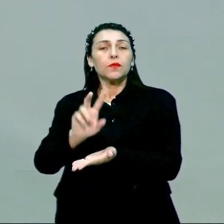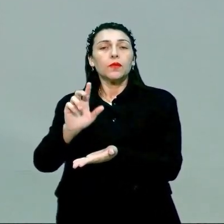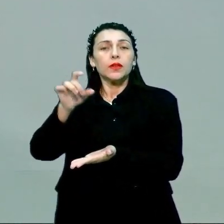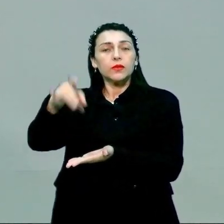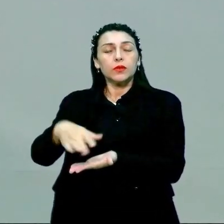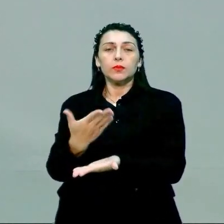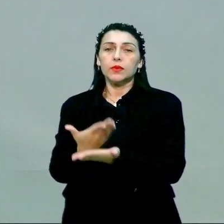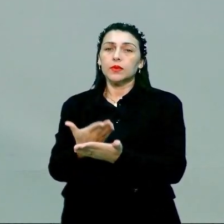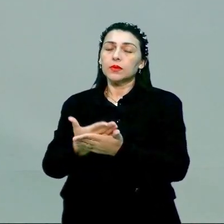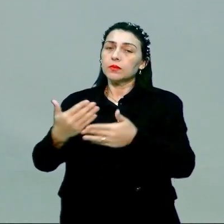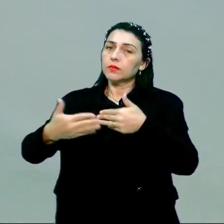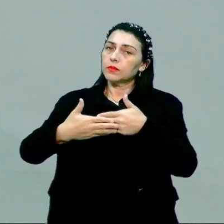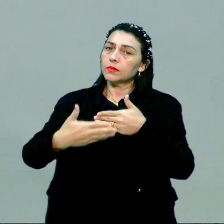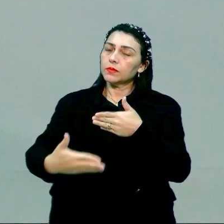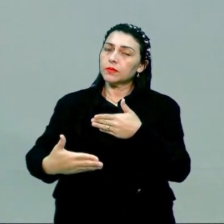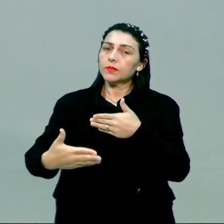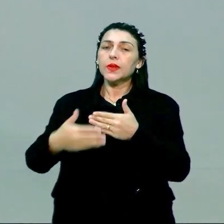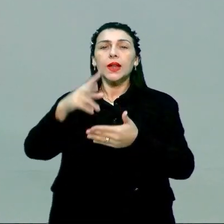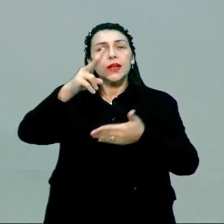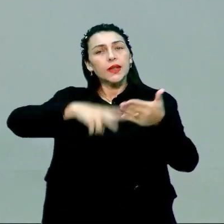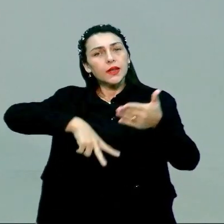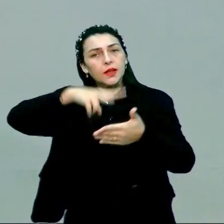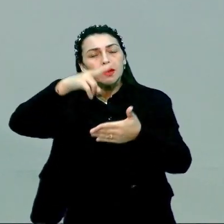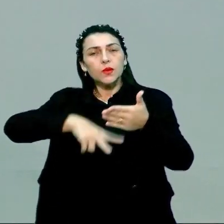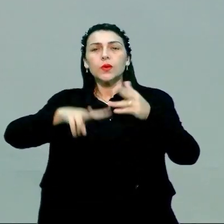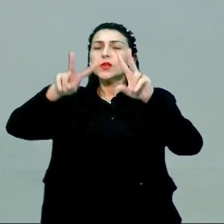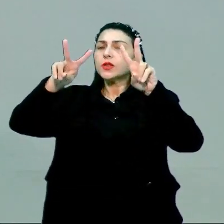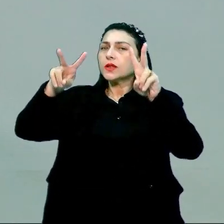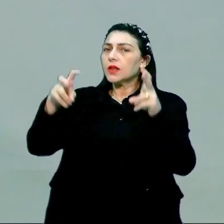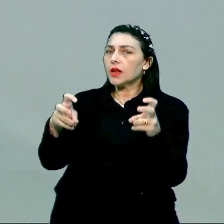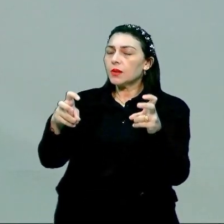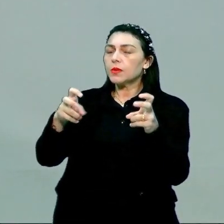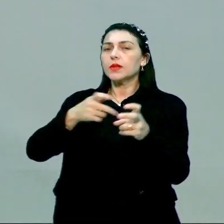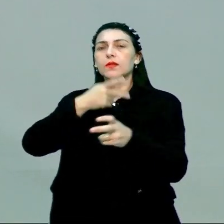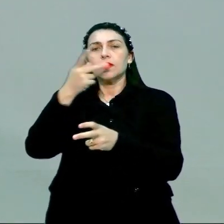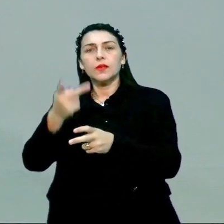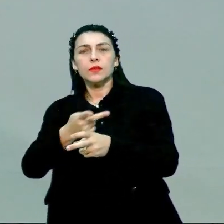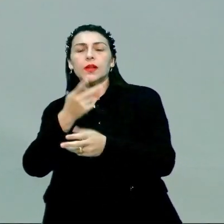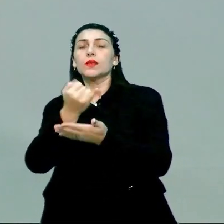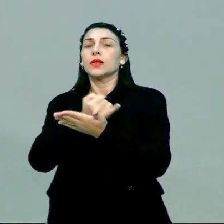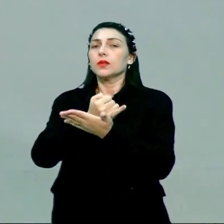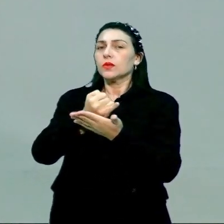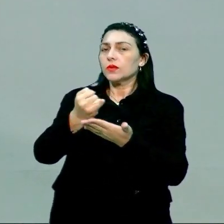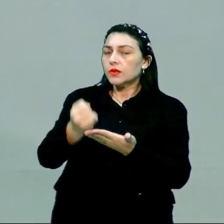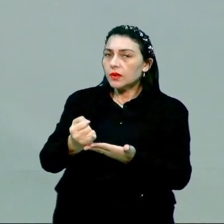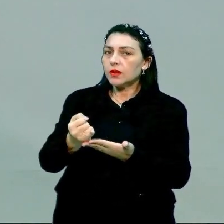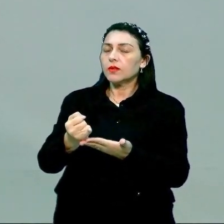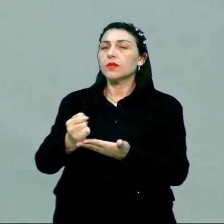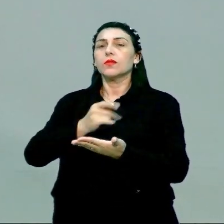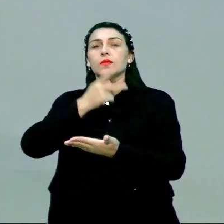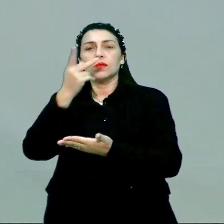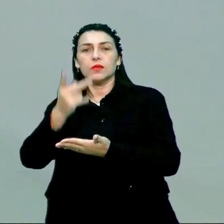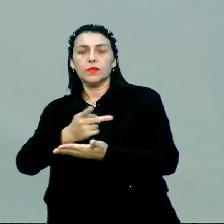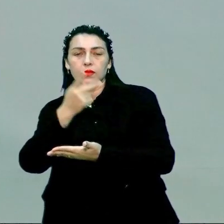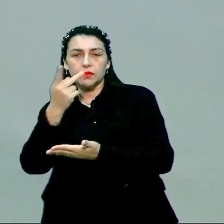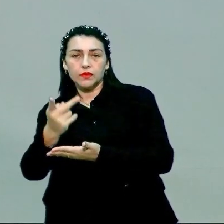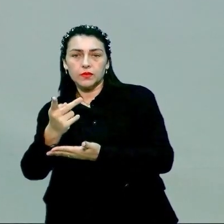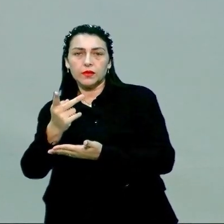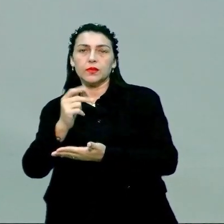nós partimos da leitura de tema, nós falamos da introdução, nós